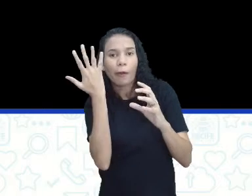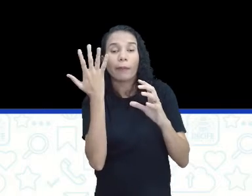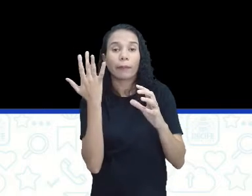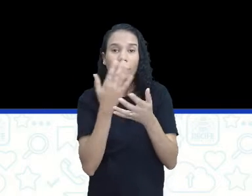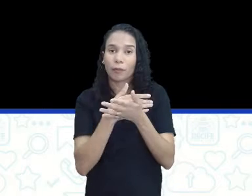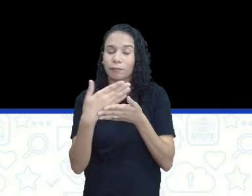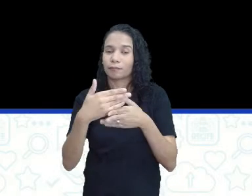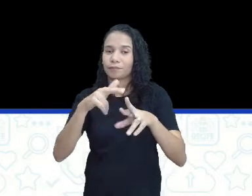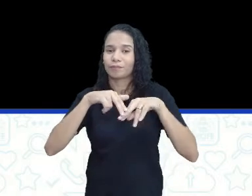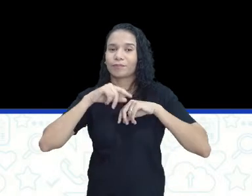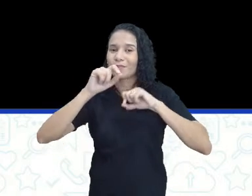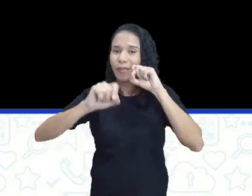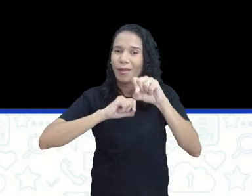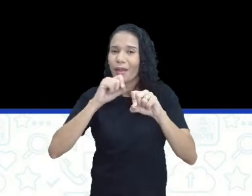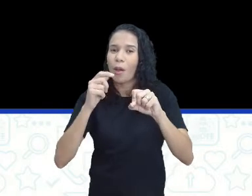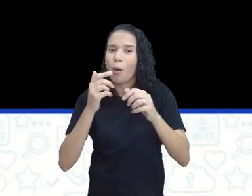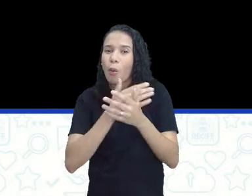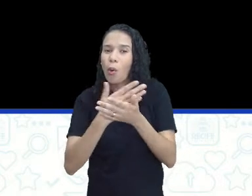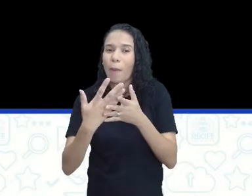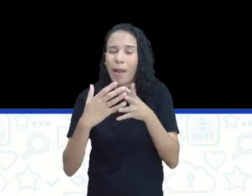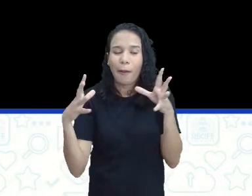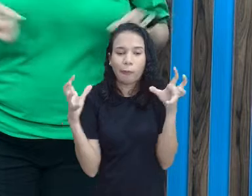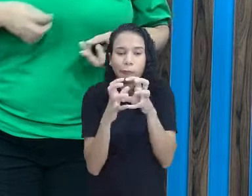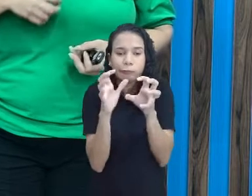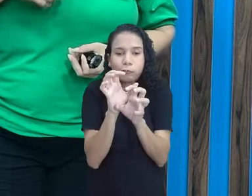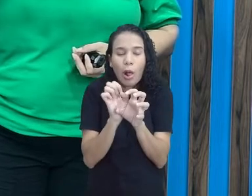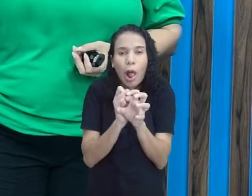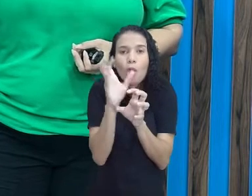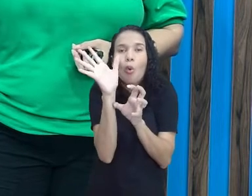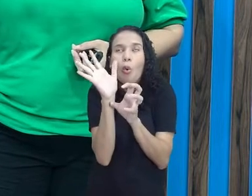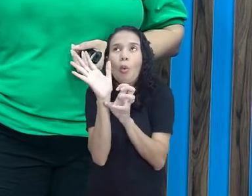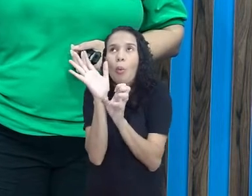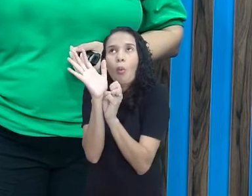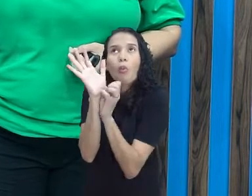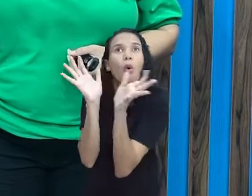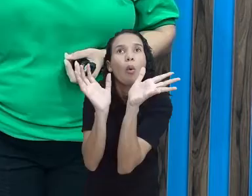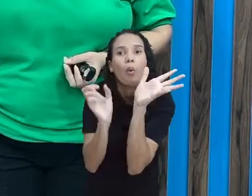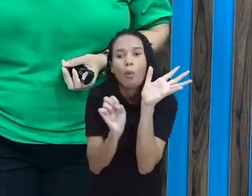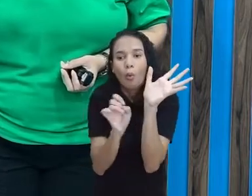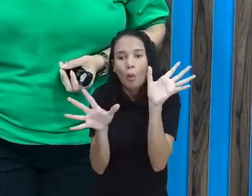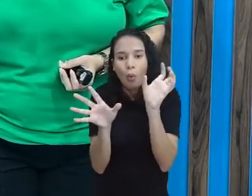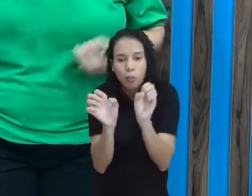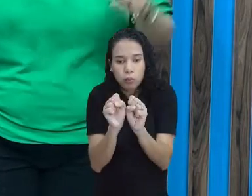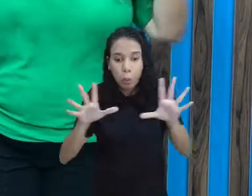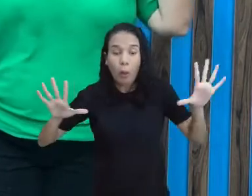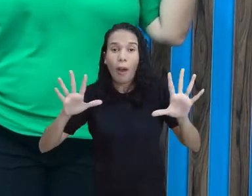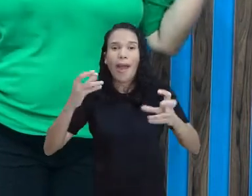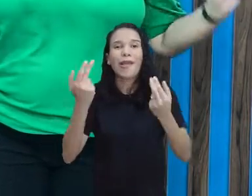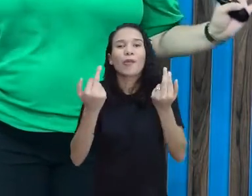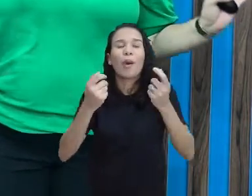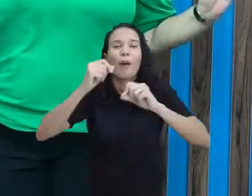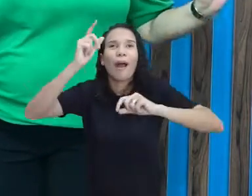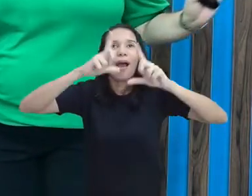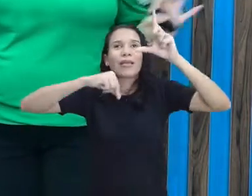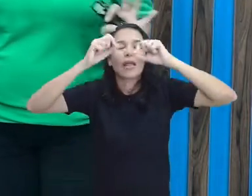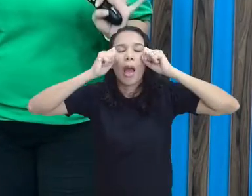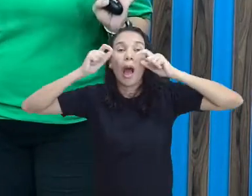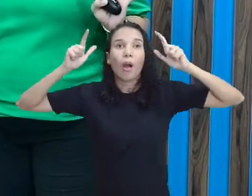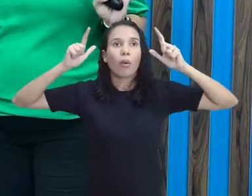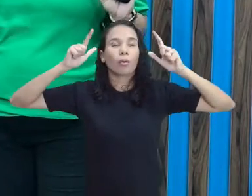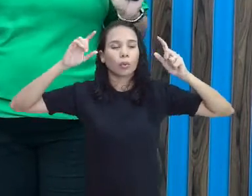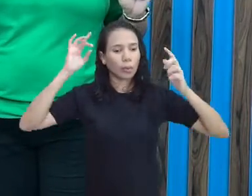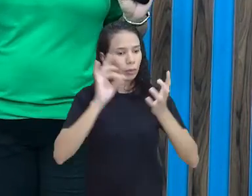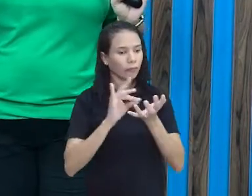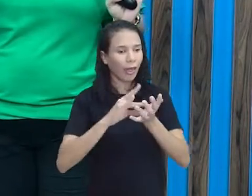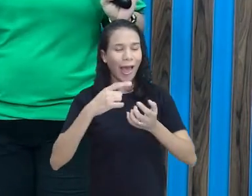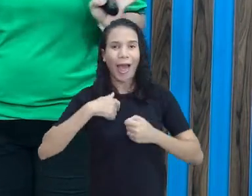quando começa a emitir essa luz, esse calor, é como se a estrela tivesse acordado. Eita, agora eu virei uma estrela de